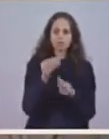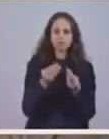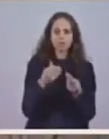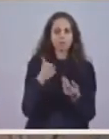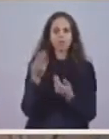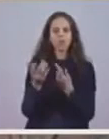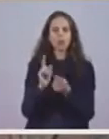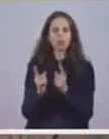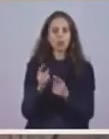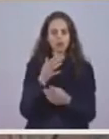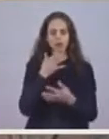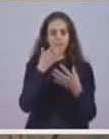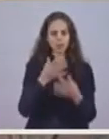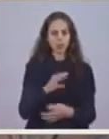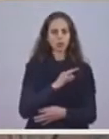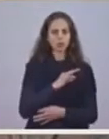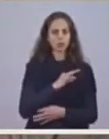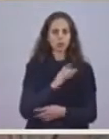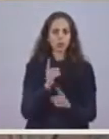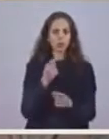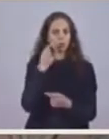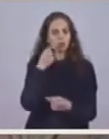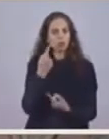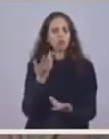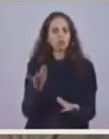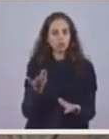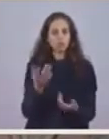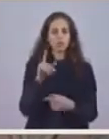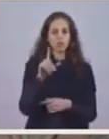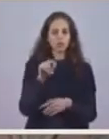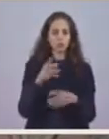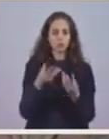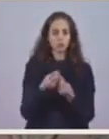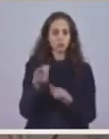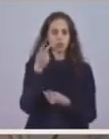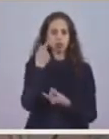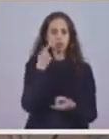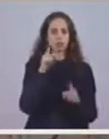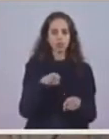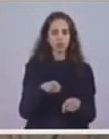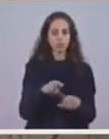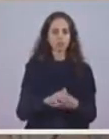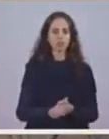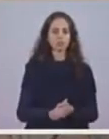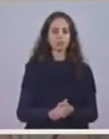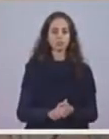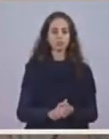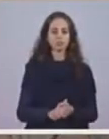dar de que acreditamos no Senhor e, por isso, também com Ele ressuscitamos?